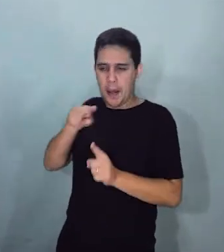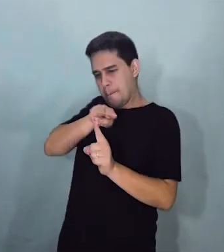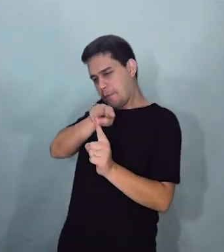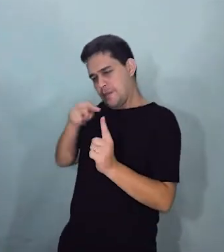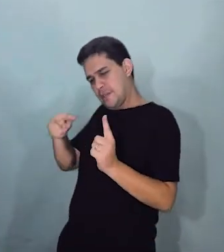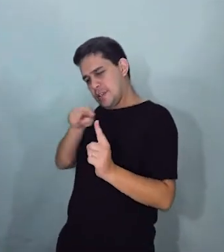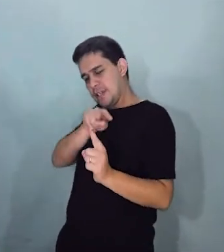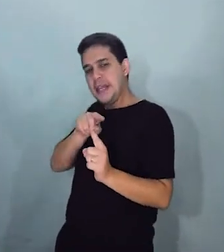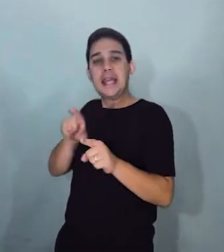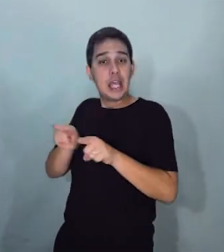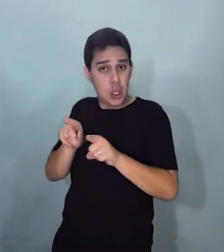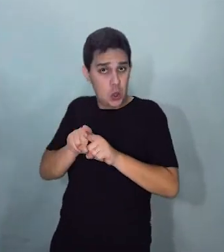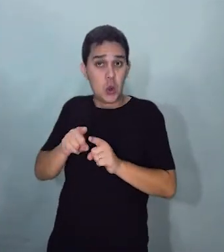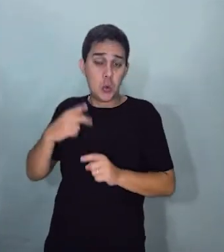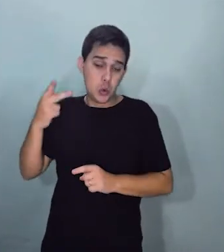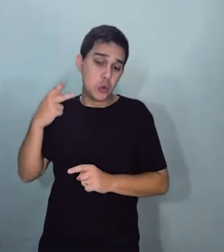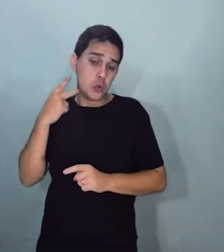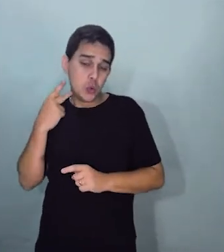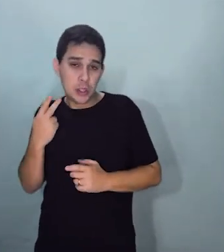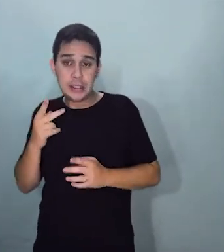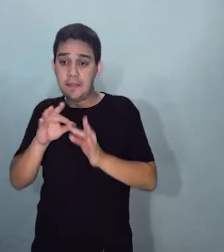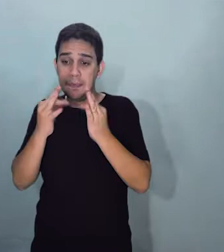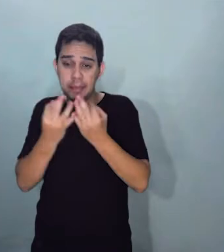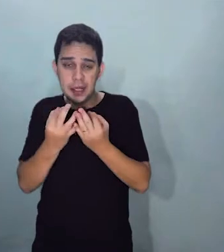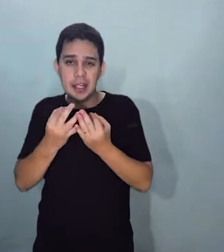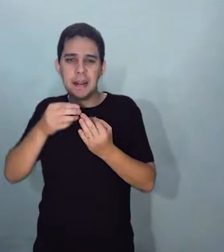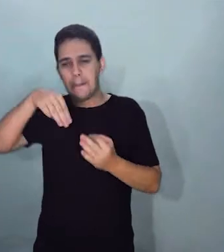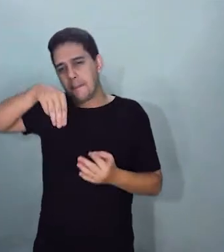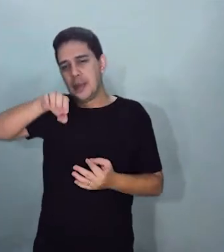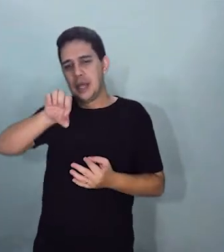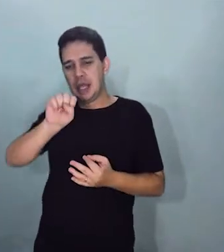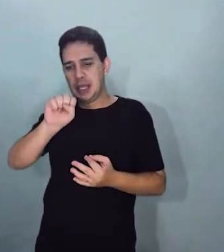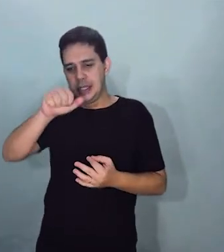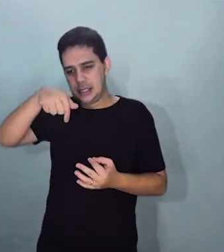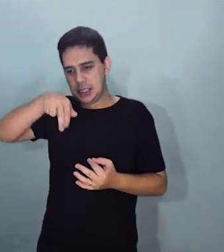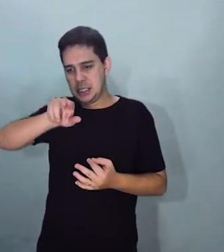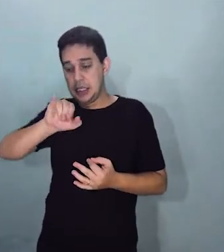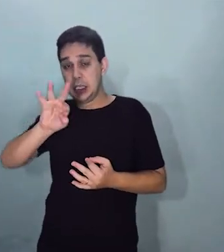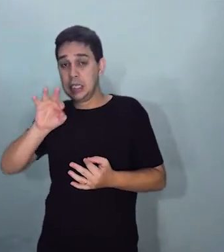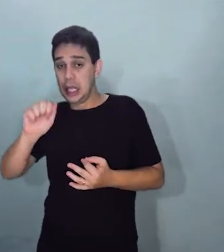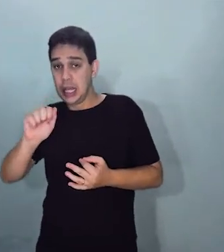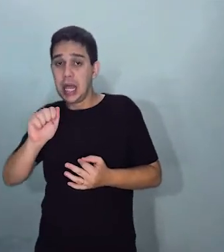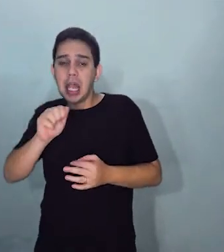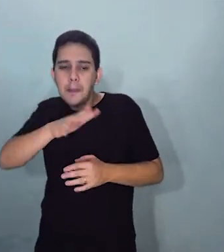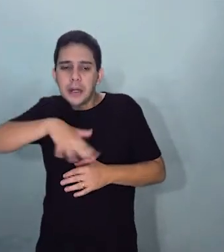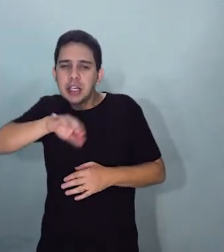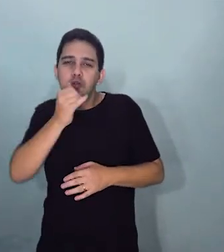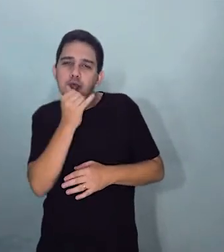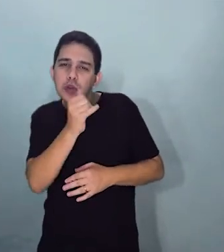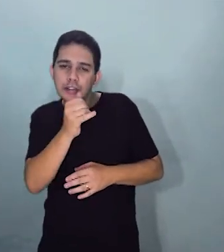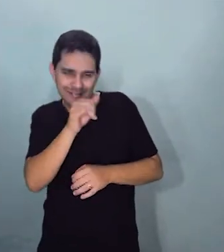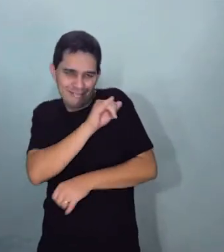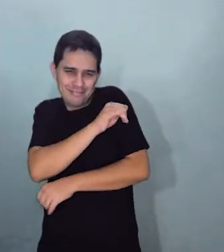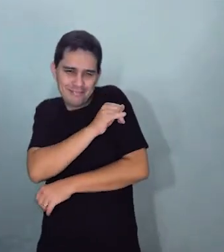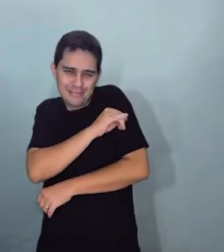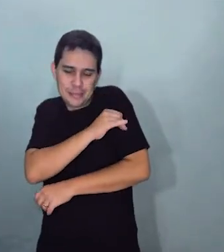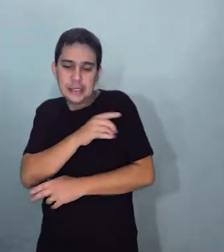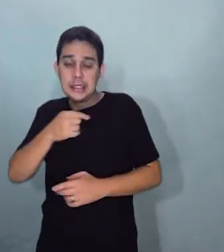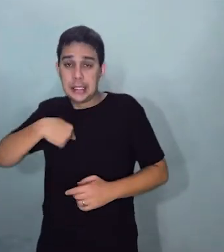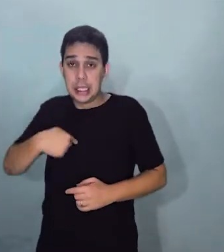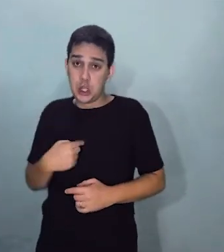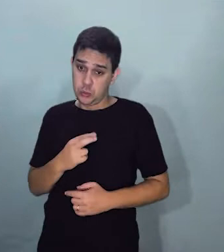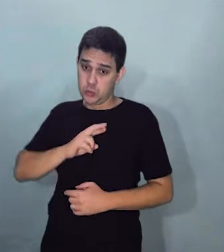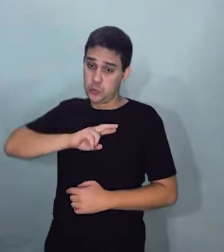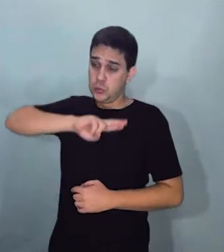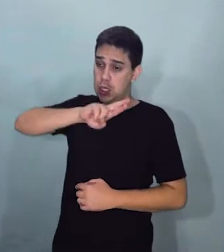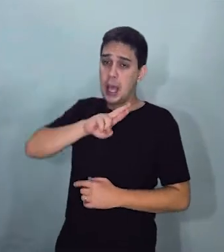família de Mesquita, na Baixada Fluminense. Eu tenho uma atribuição junto ao Registro Civil